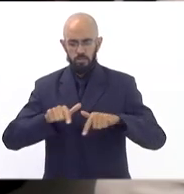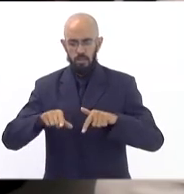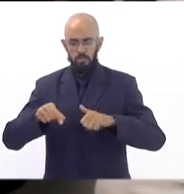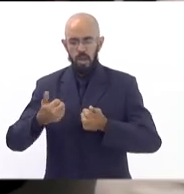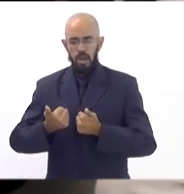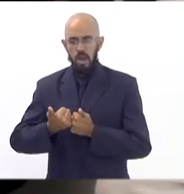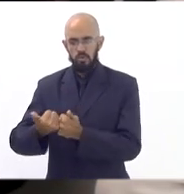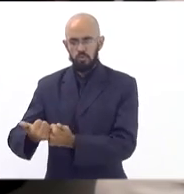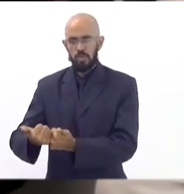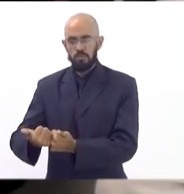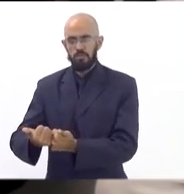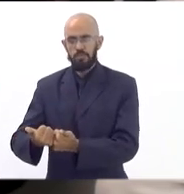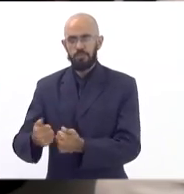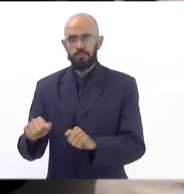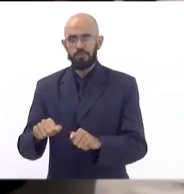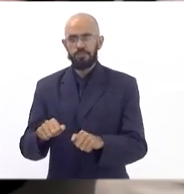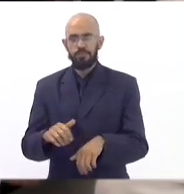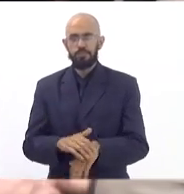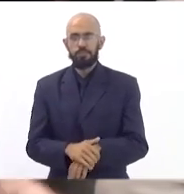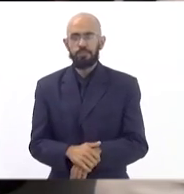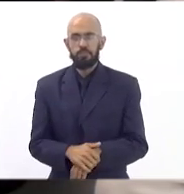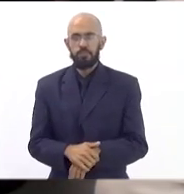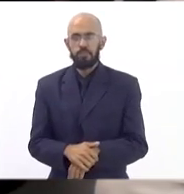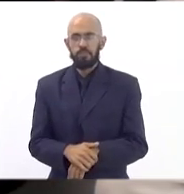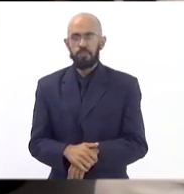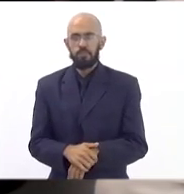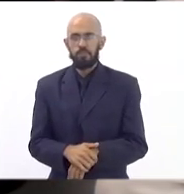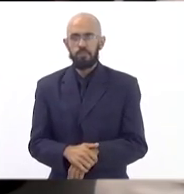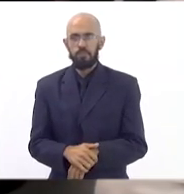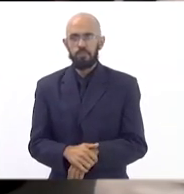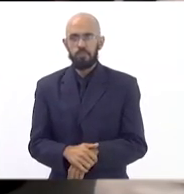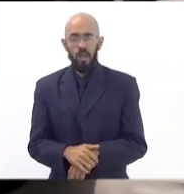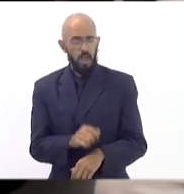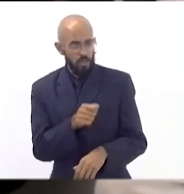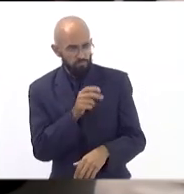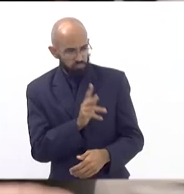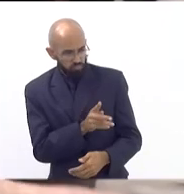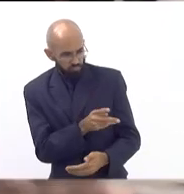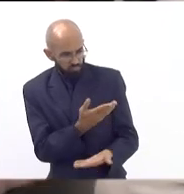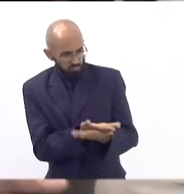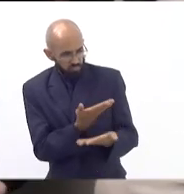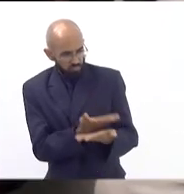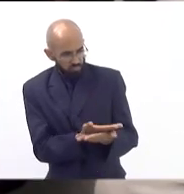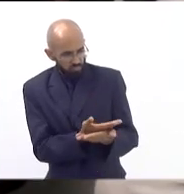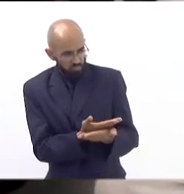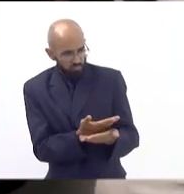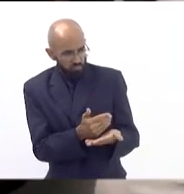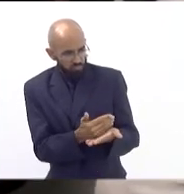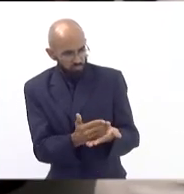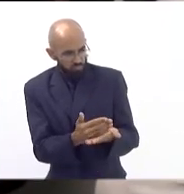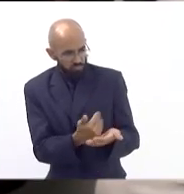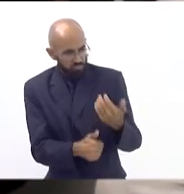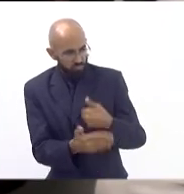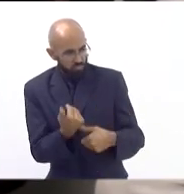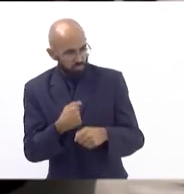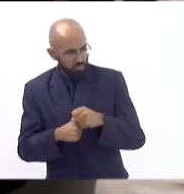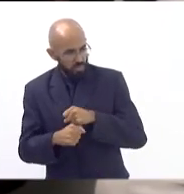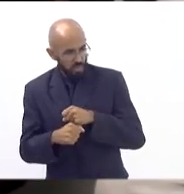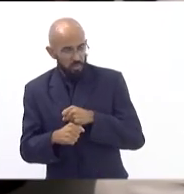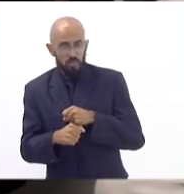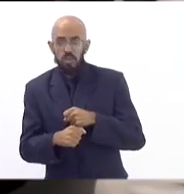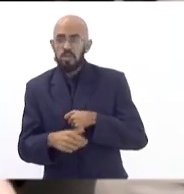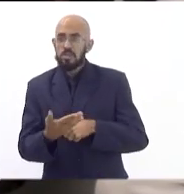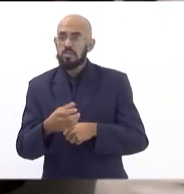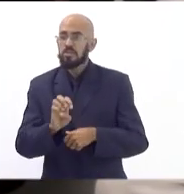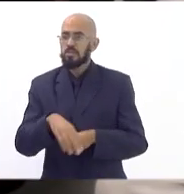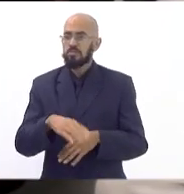para ir quanto na água com os números estudo a gente elabora estudos sobre o que tem acontecido